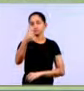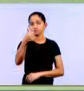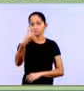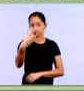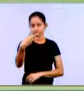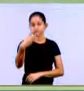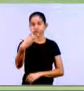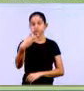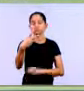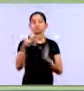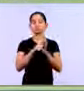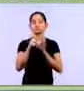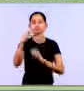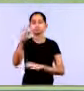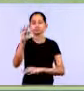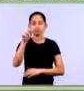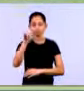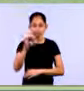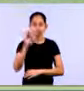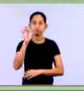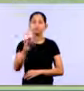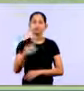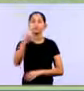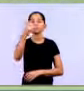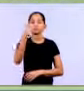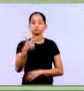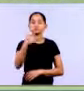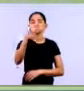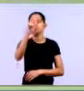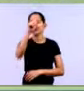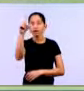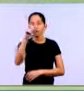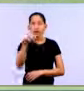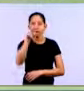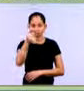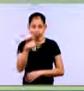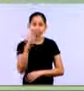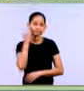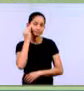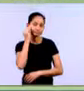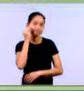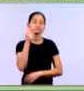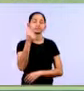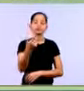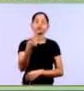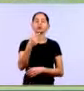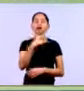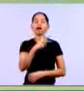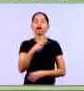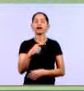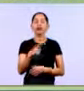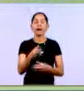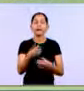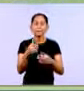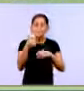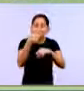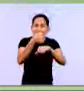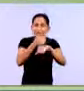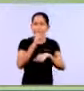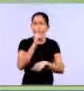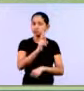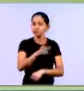Nacional, seus parágrafos 1º e 2º. A obrigação tributária principal, ela